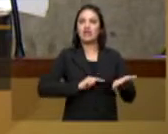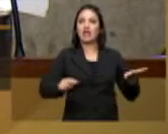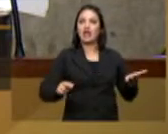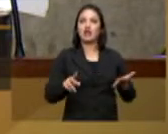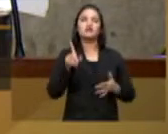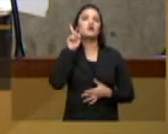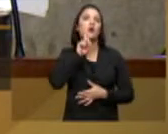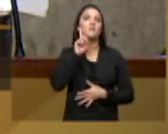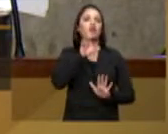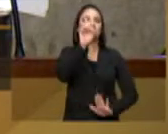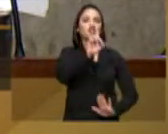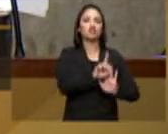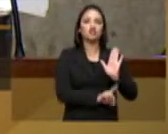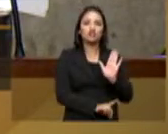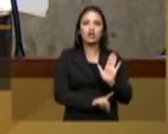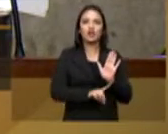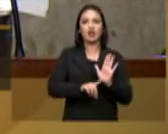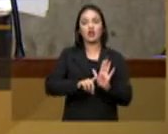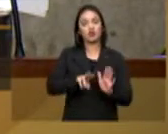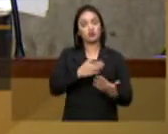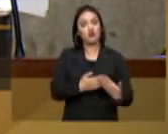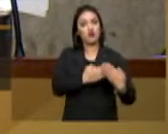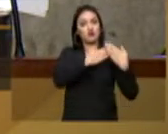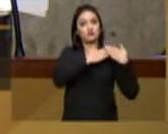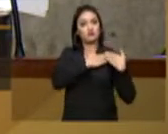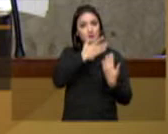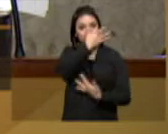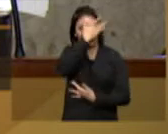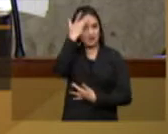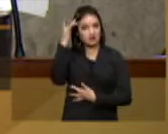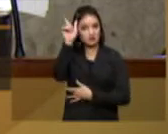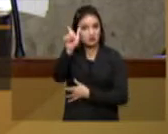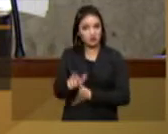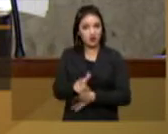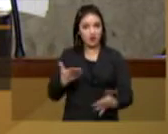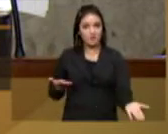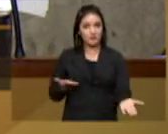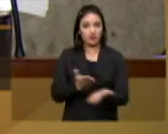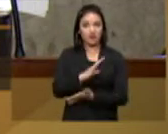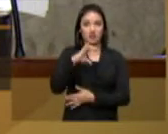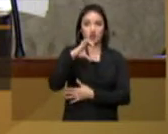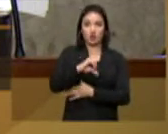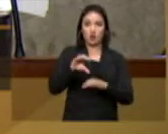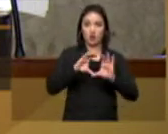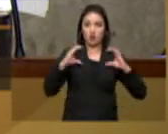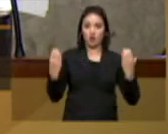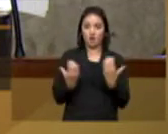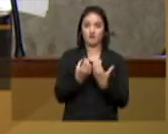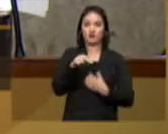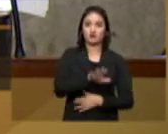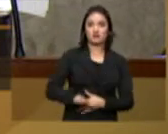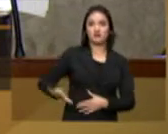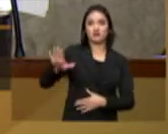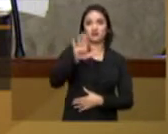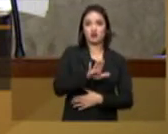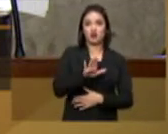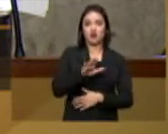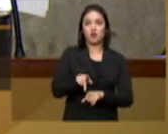Homem, aprovada na 9ª Conferência Internacional Americana, em Bogotá, em abril de